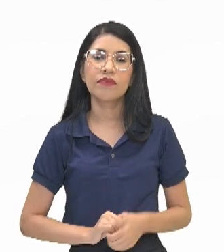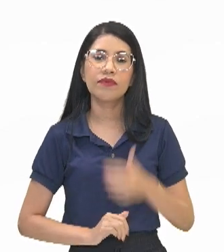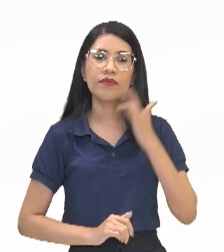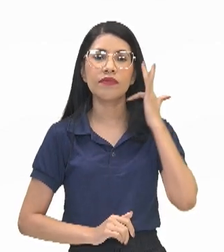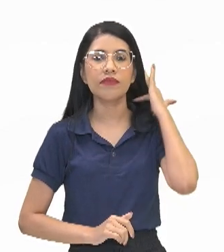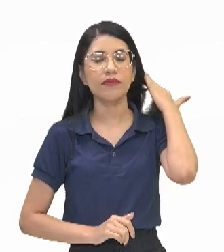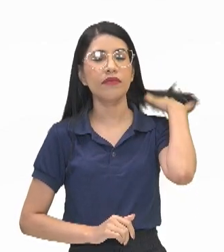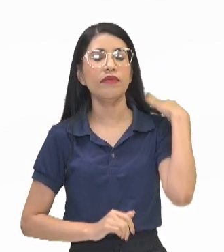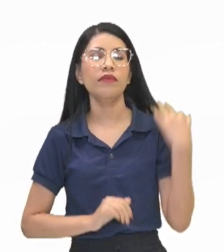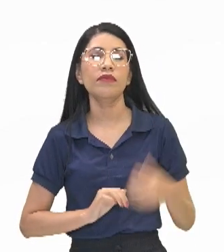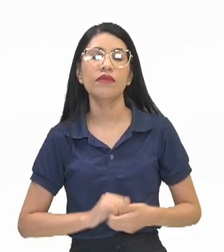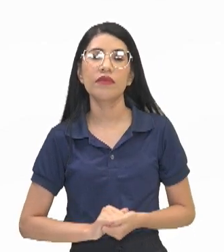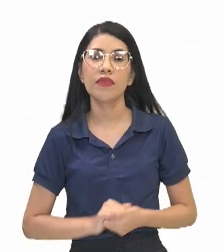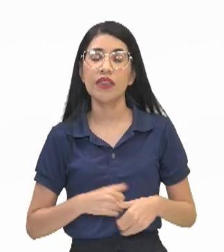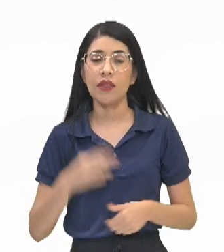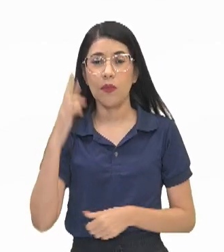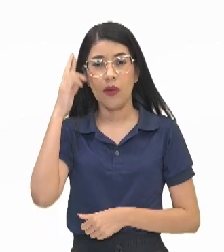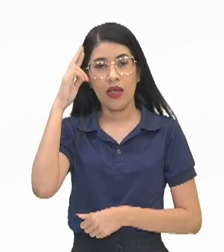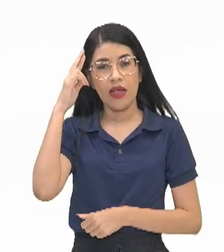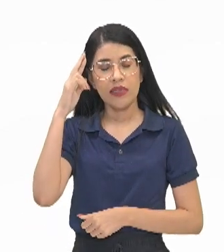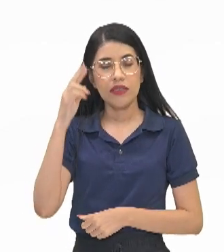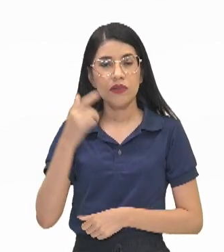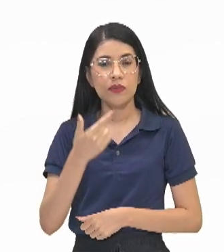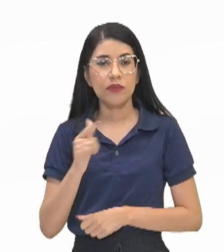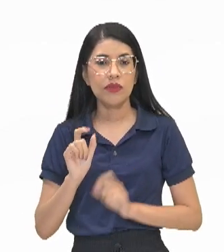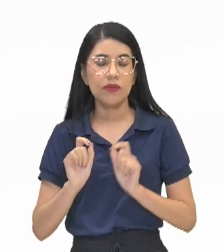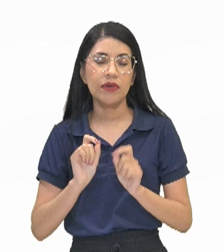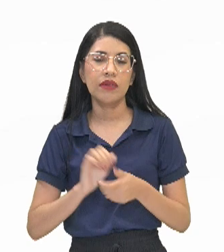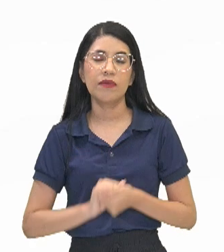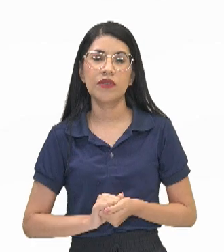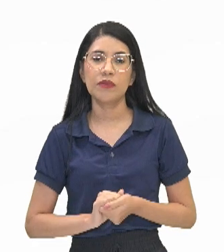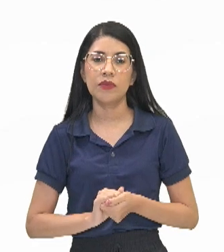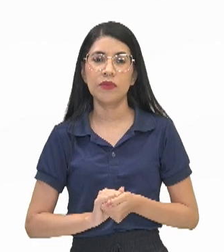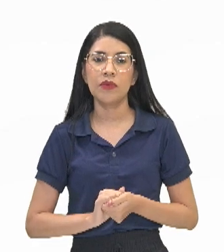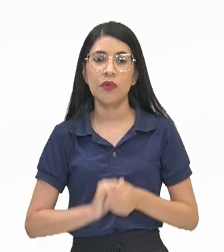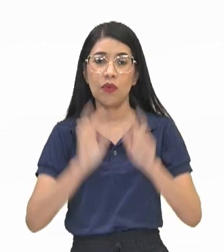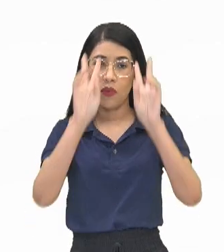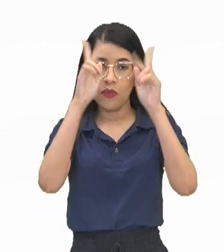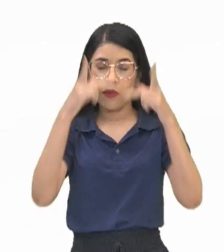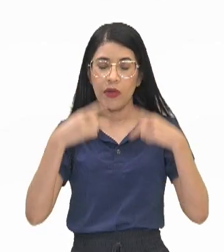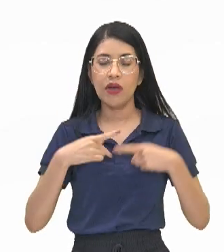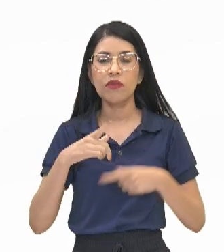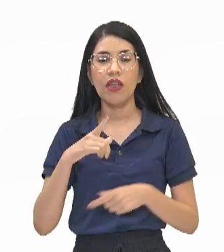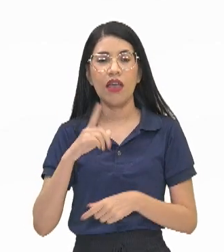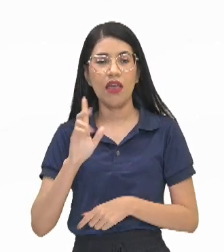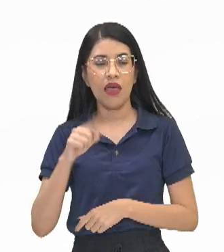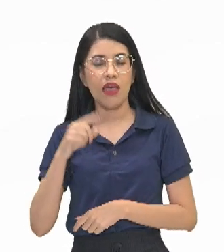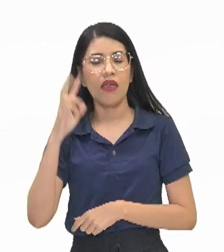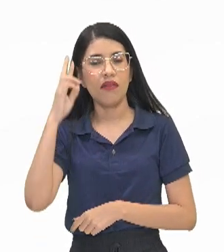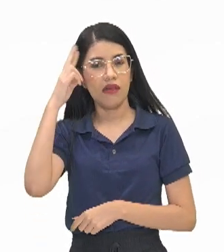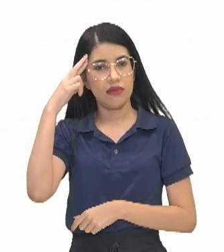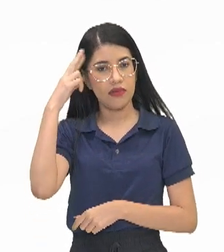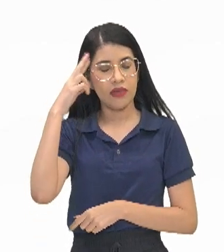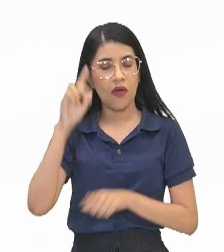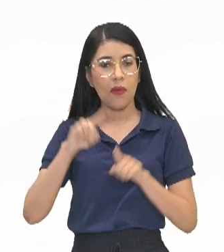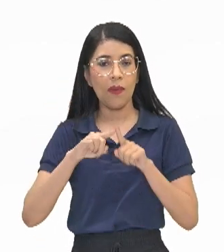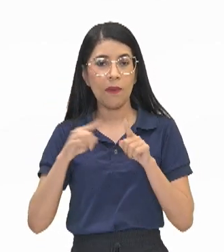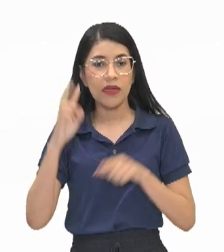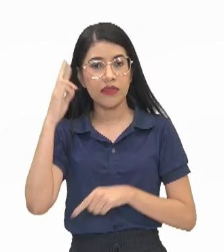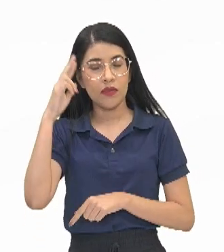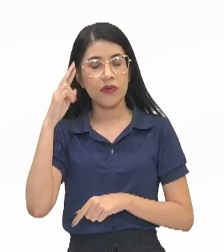a razão, ela não tinha, ela tem, o ser humano é um ser racional, mas a razão humana,